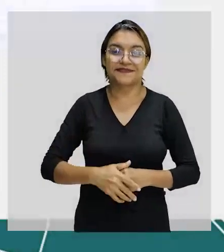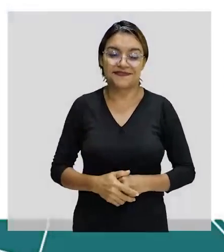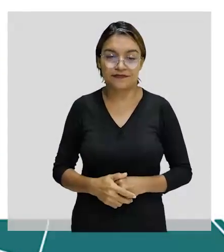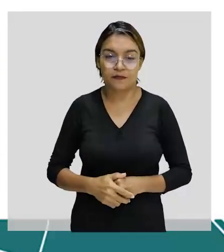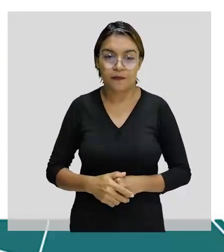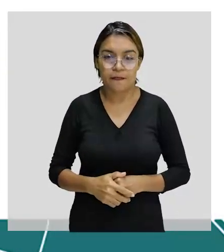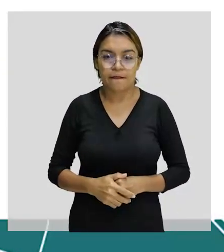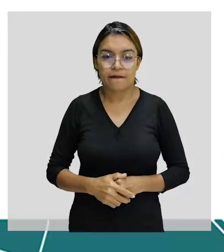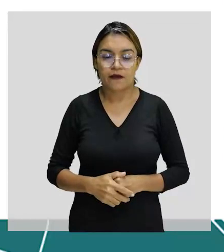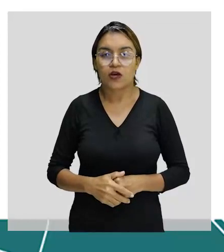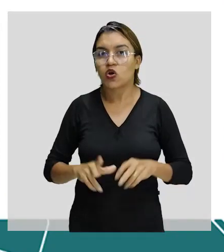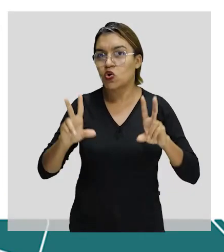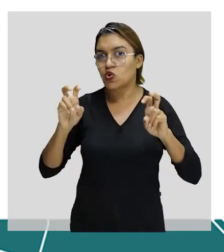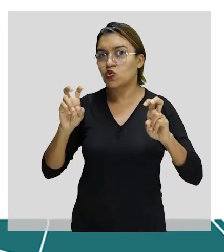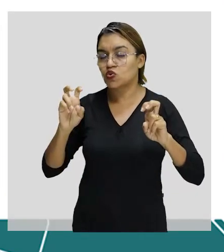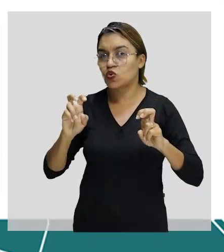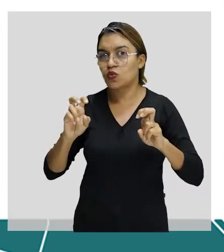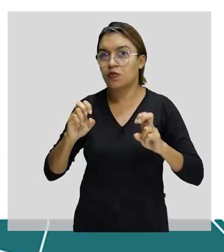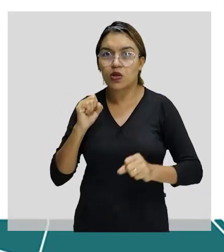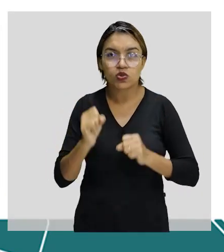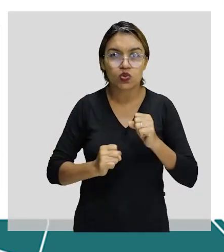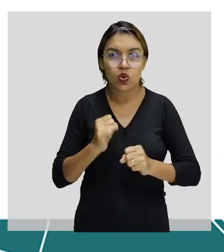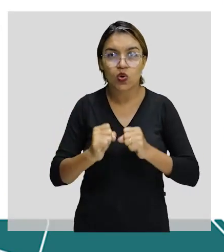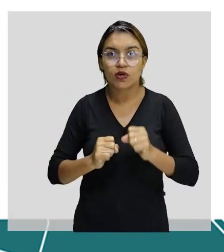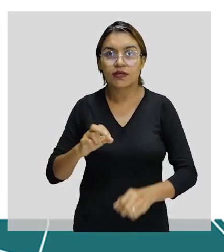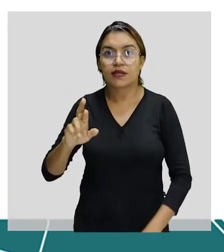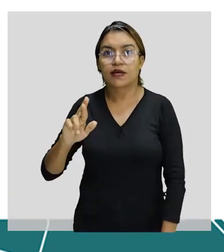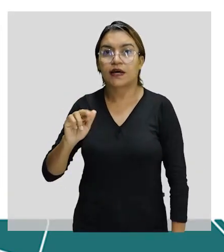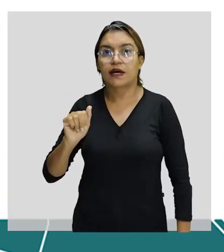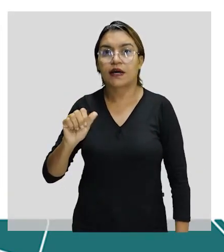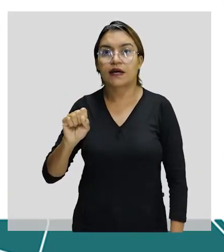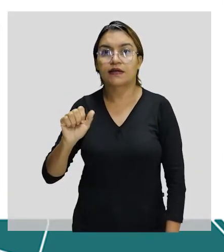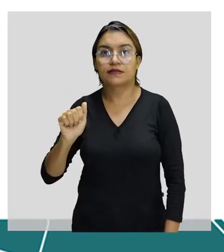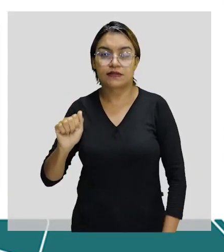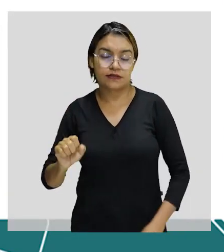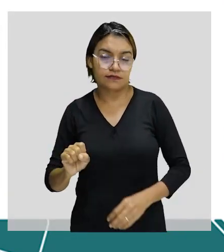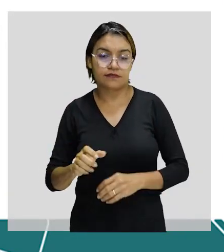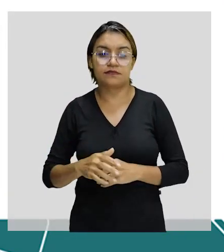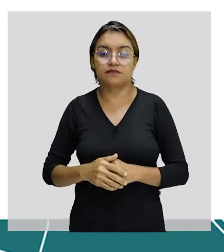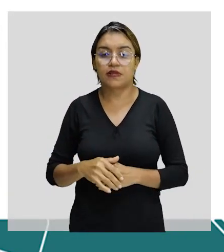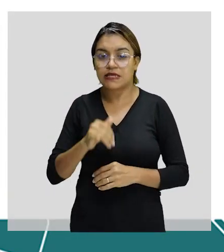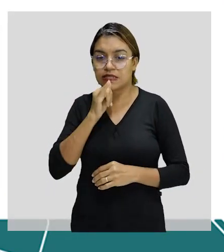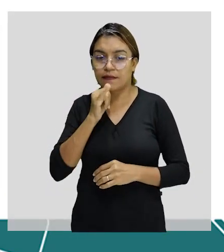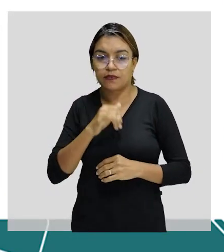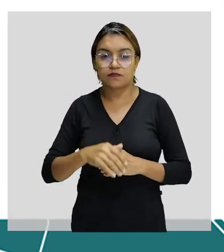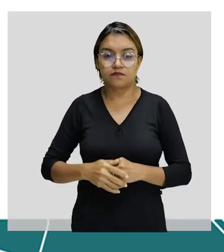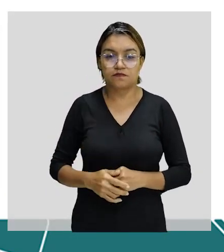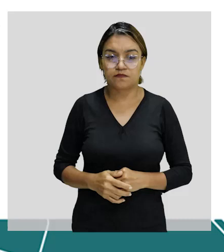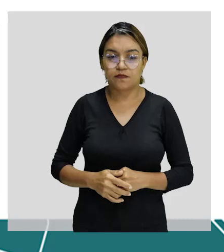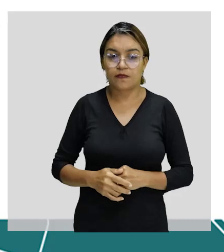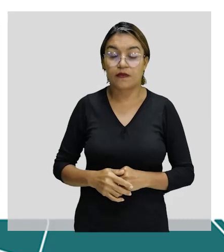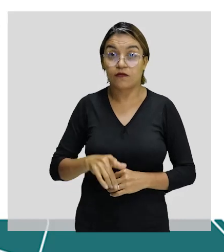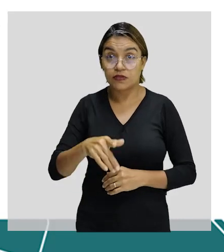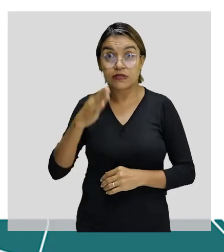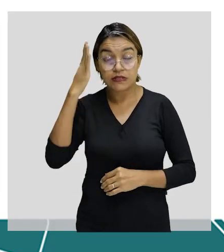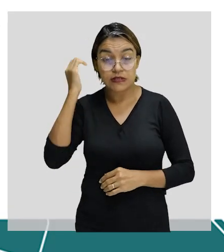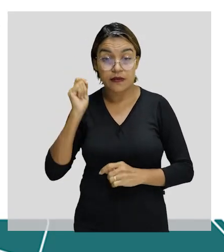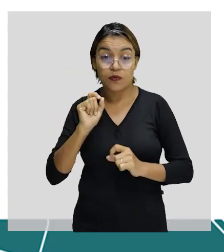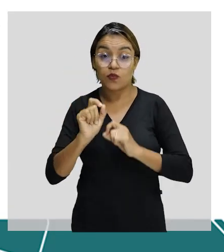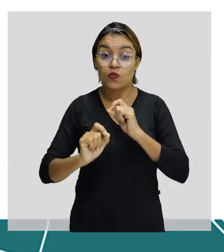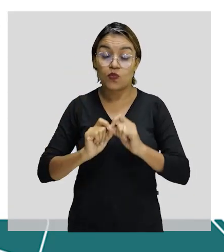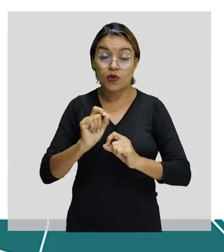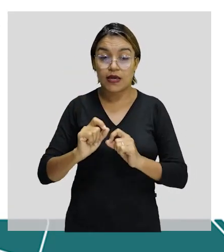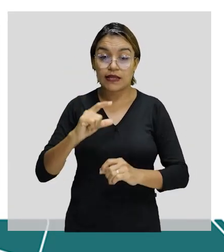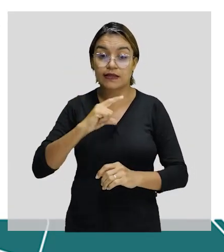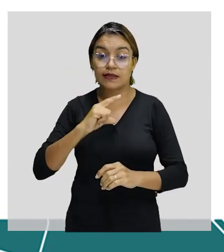Em relação às corridas rasas, quais são as principais regras que eu quero trazer aqui para vocês? Corridas rasas, vocês sabem que são aquelas